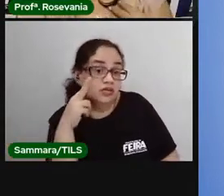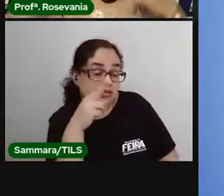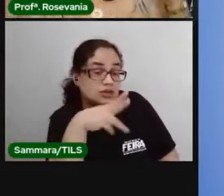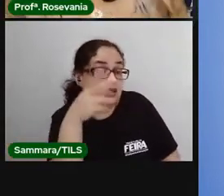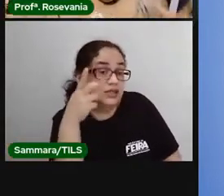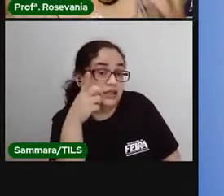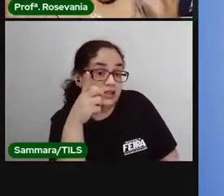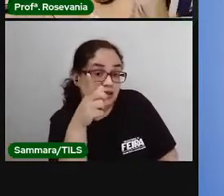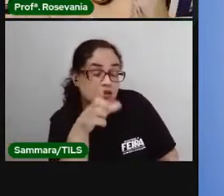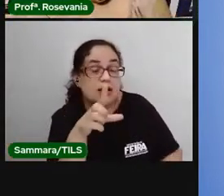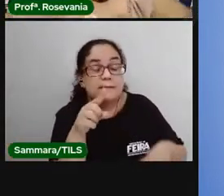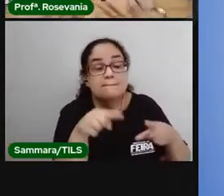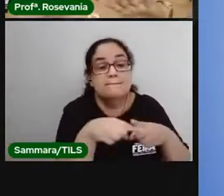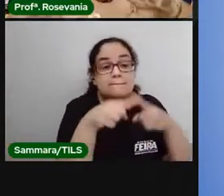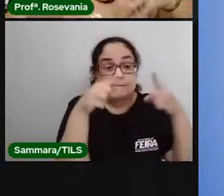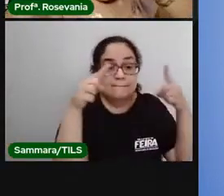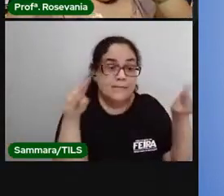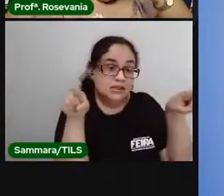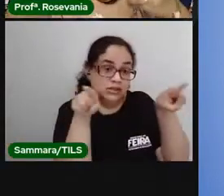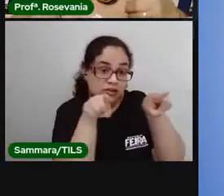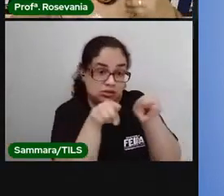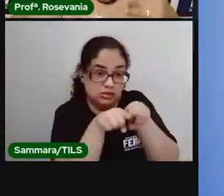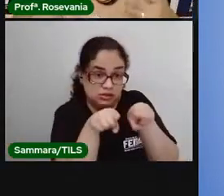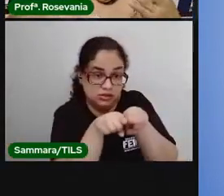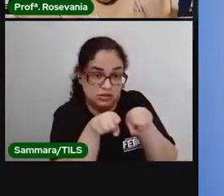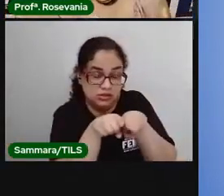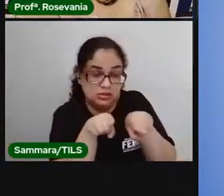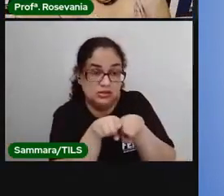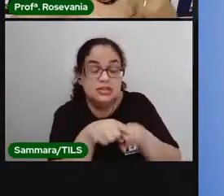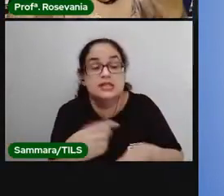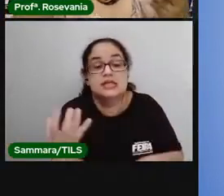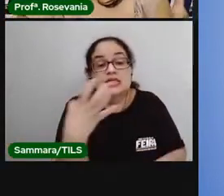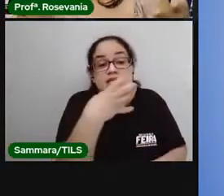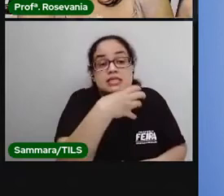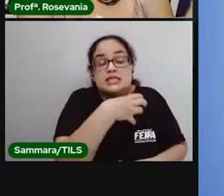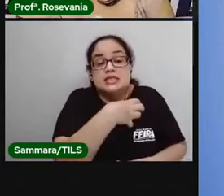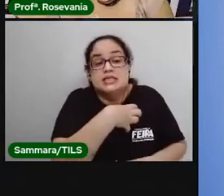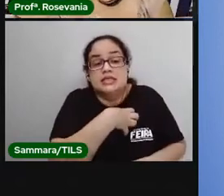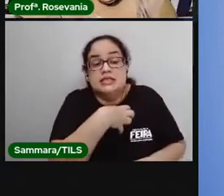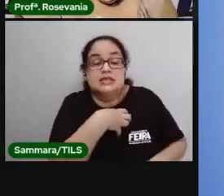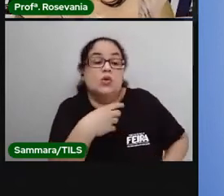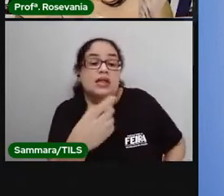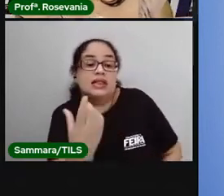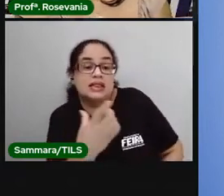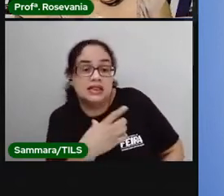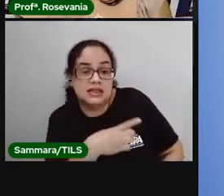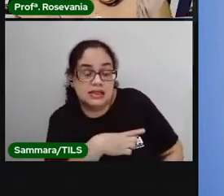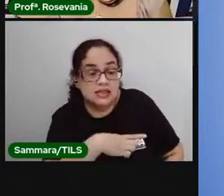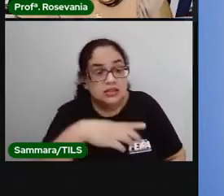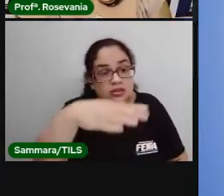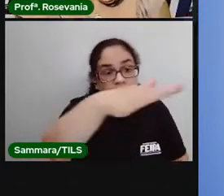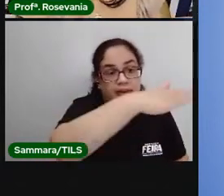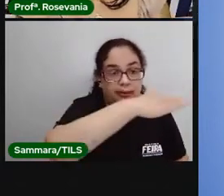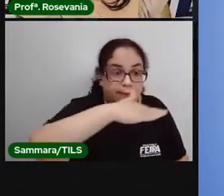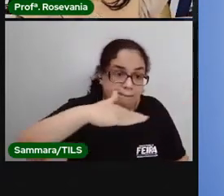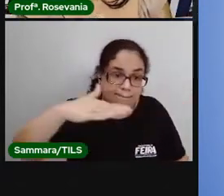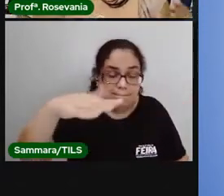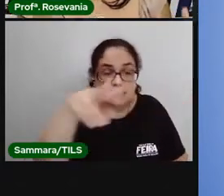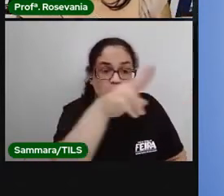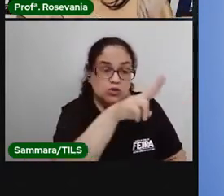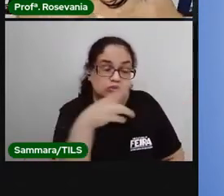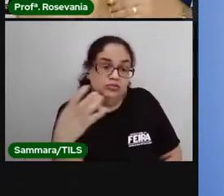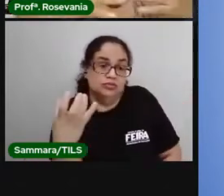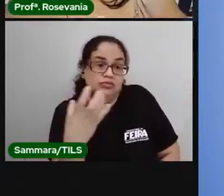alcançar, mas também há aquela questão das sensações que eu tenho ali naquele espaço. Então, eu uso os meus